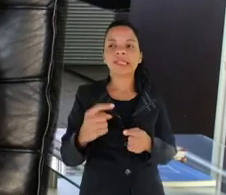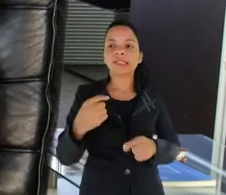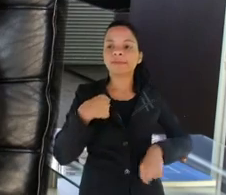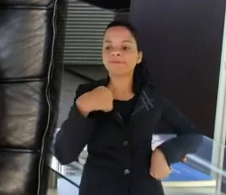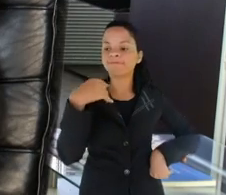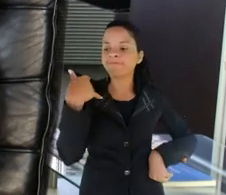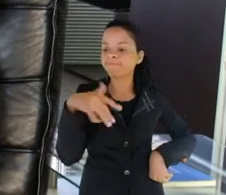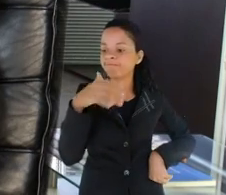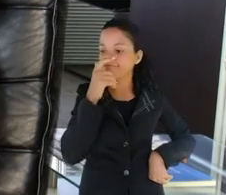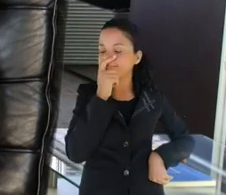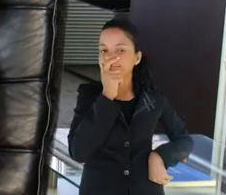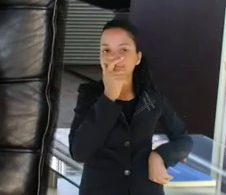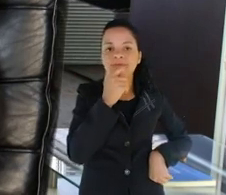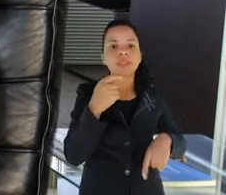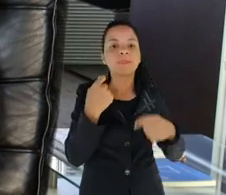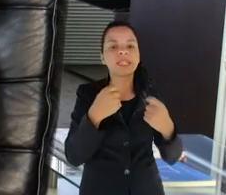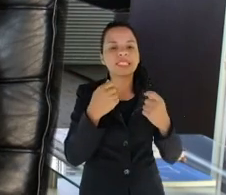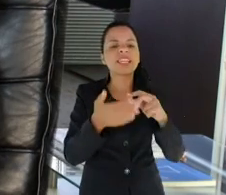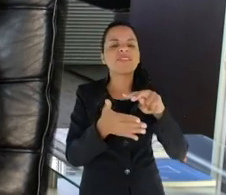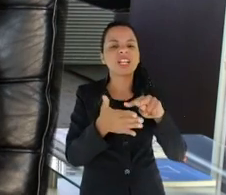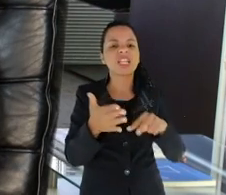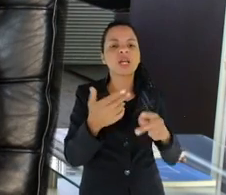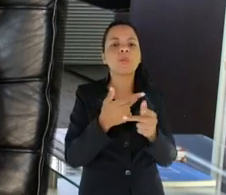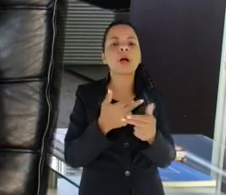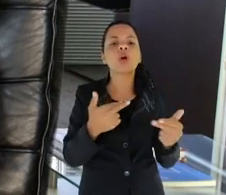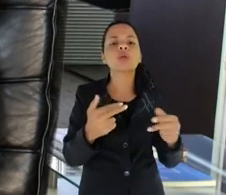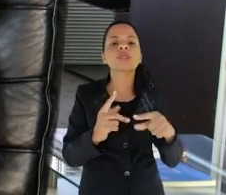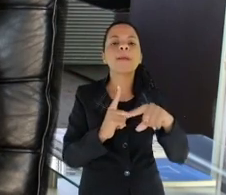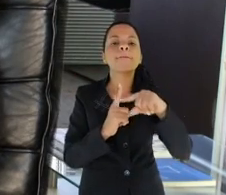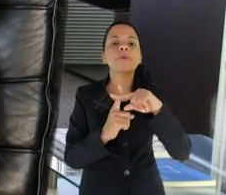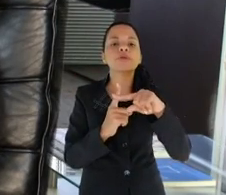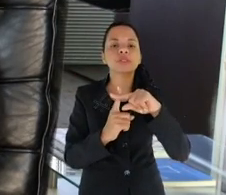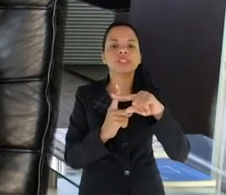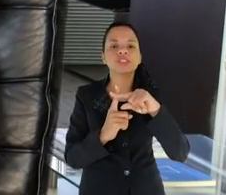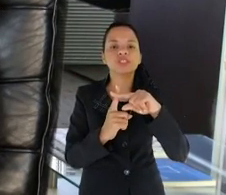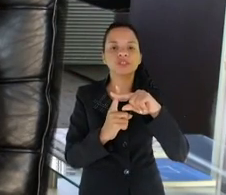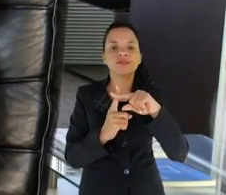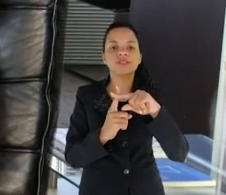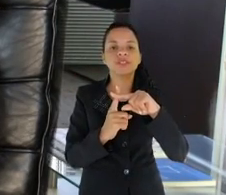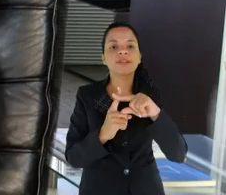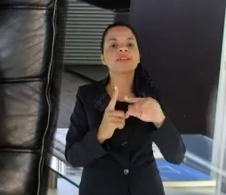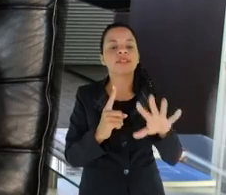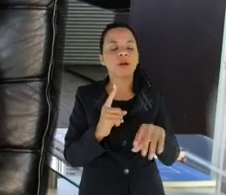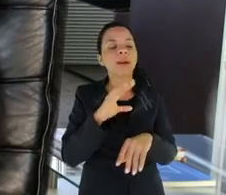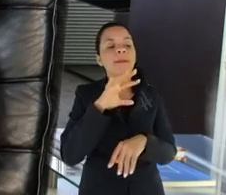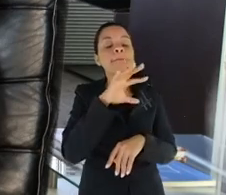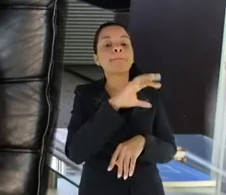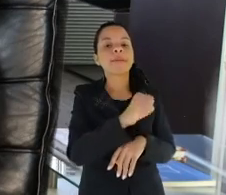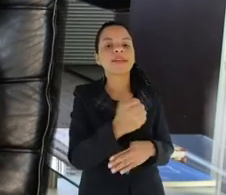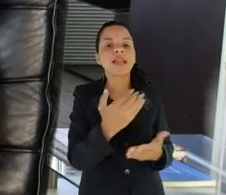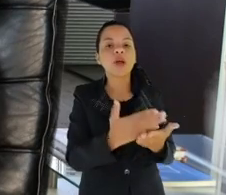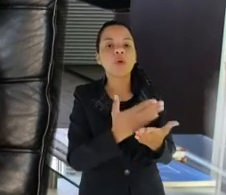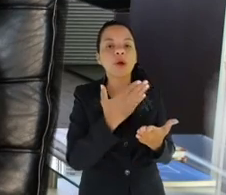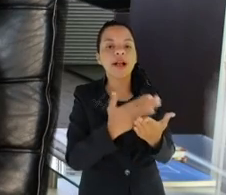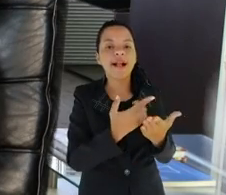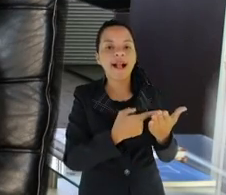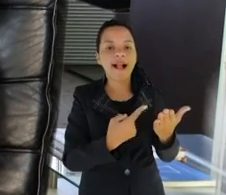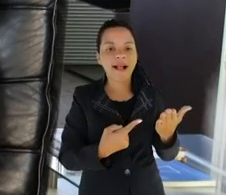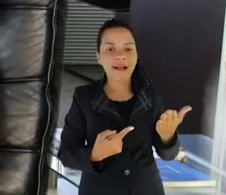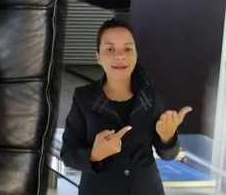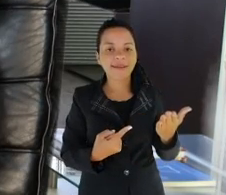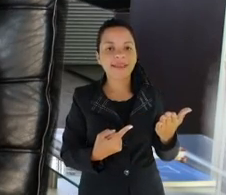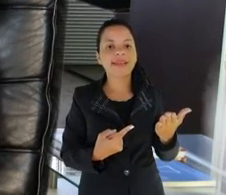algo positivo. Na mesma hora, peguei o caderno que sempre fica ao lado da cama e fiz